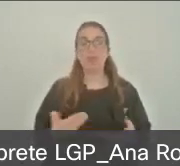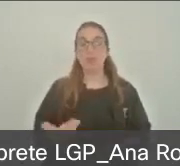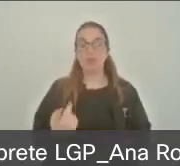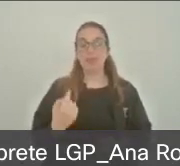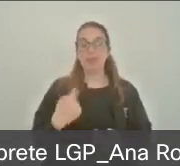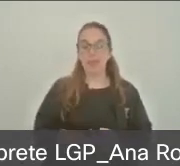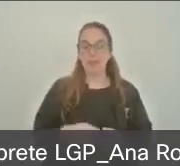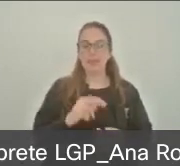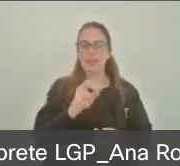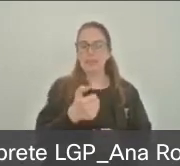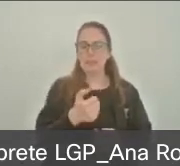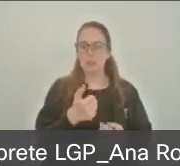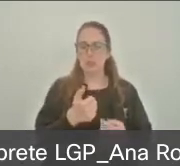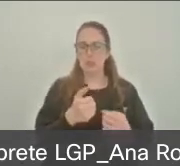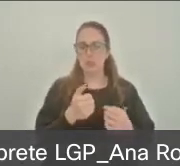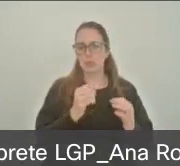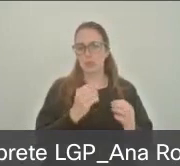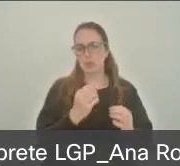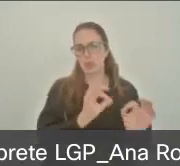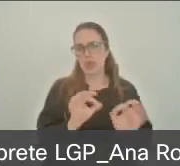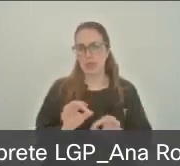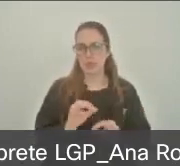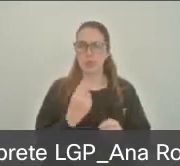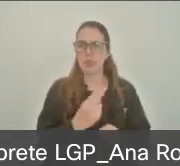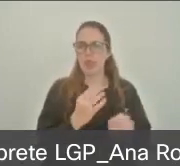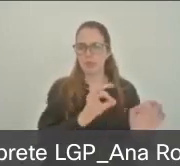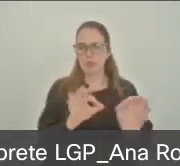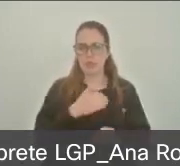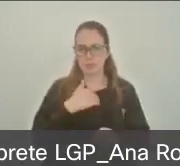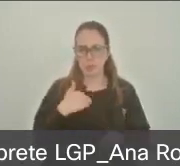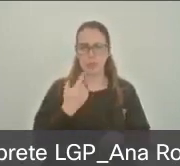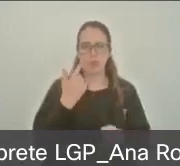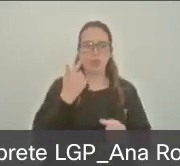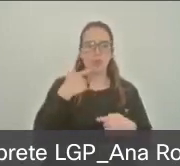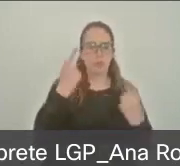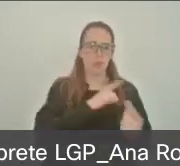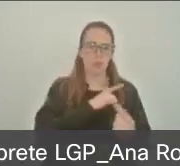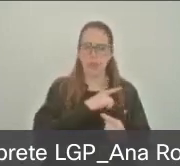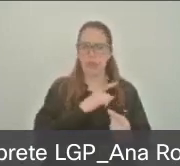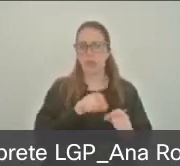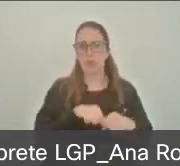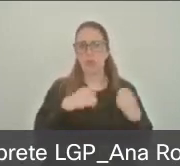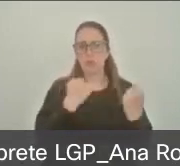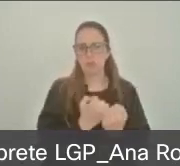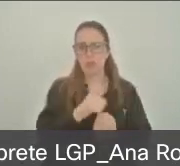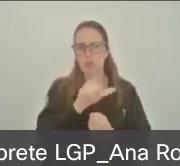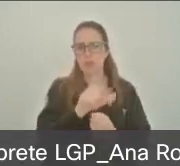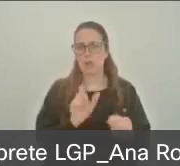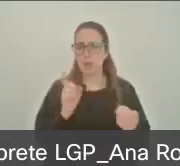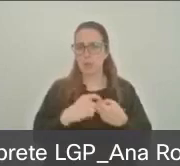em monitorização 35 prestadores de cuidados de saúde, dos setores público, privado, cooperativo e social. Foram, entretanto,